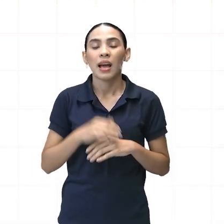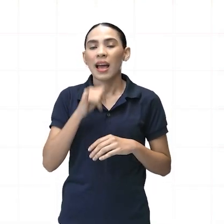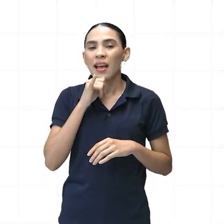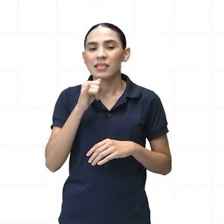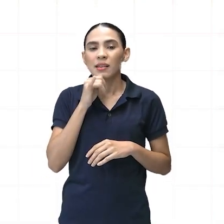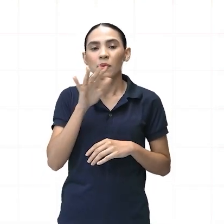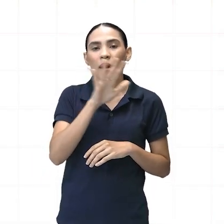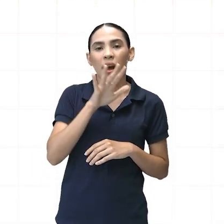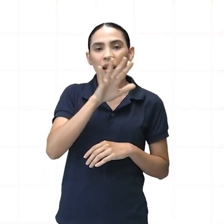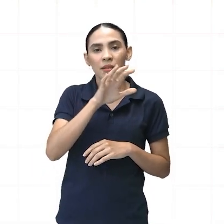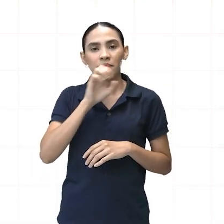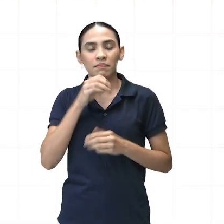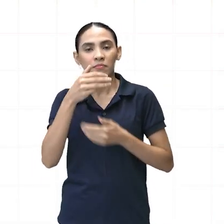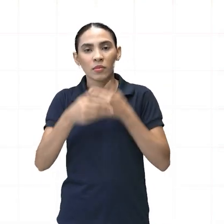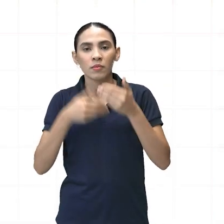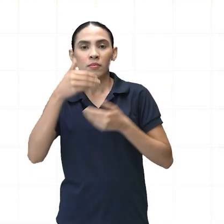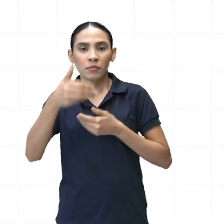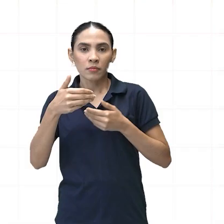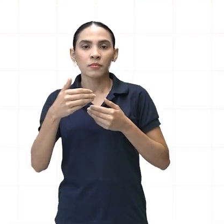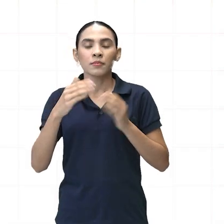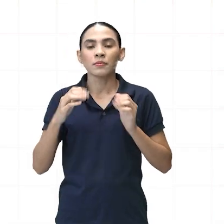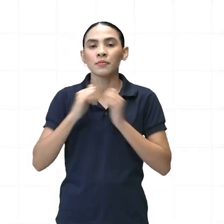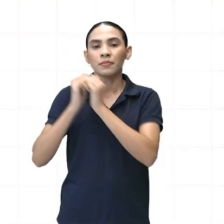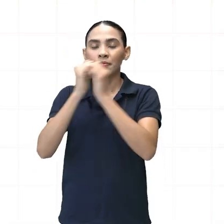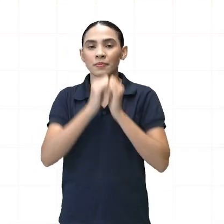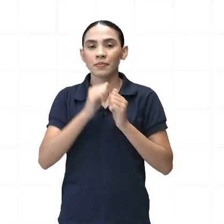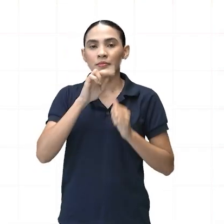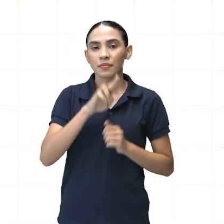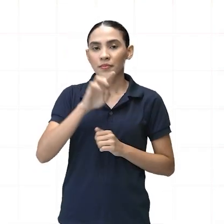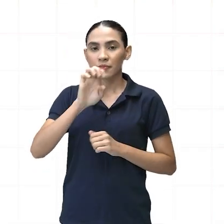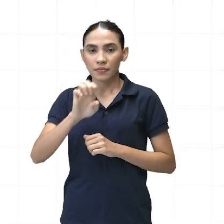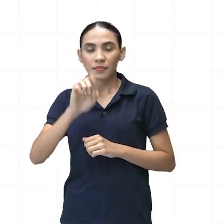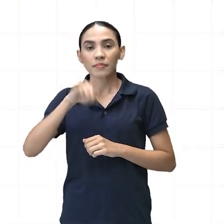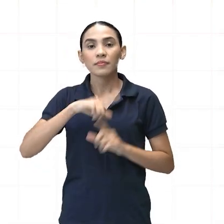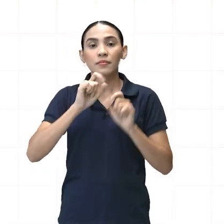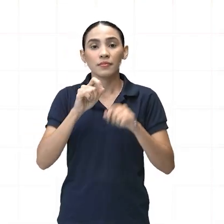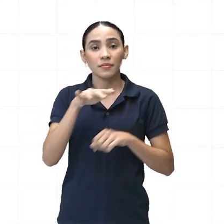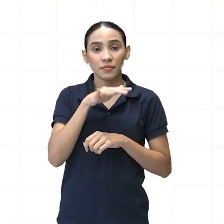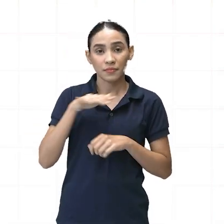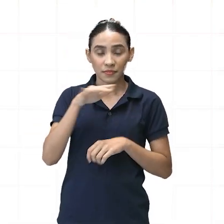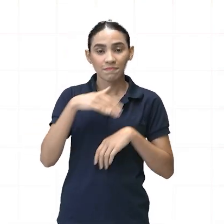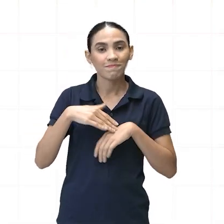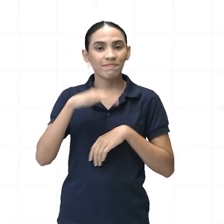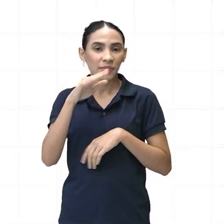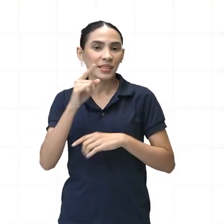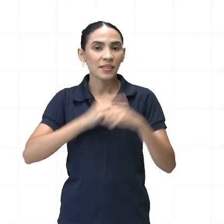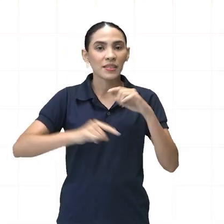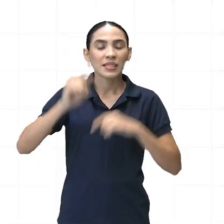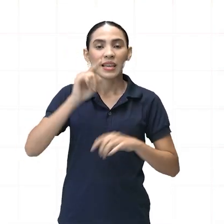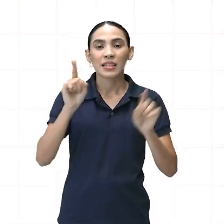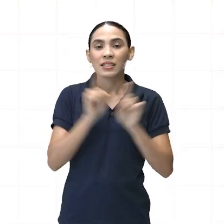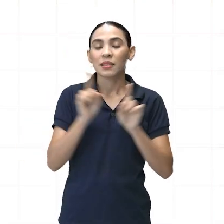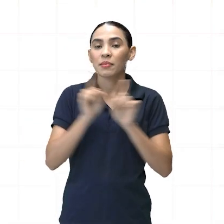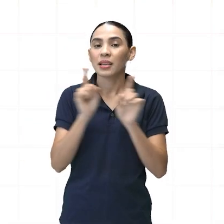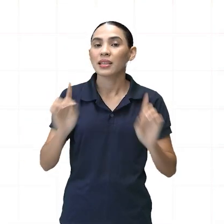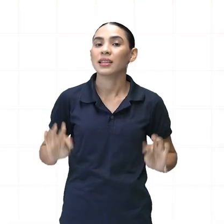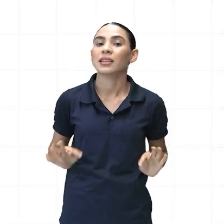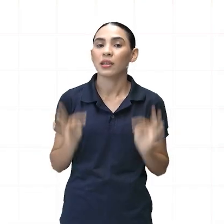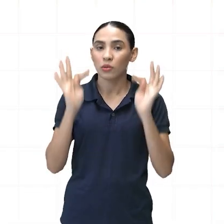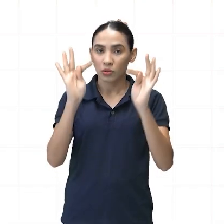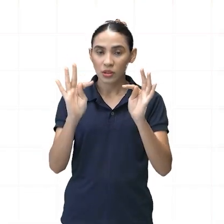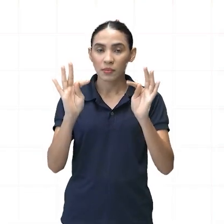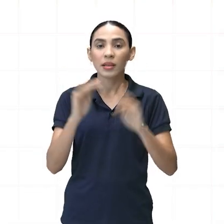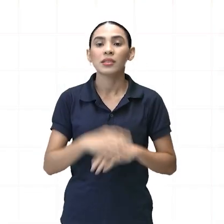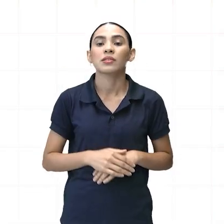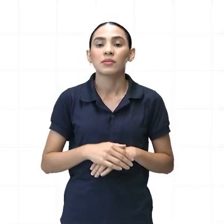pega esse desenvolvimento com a União Europeia, gente, vão ser as regiões mais avançadas